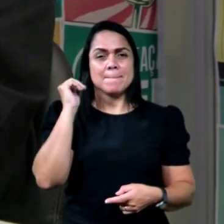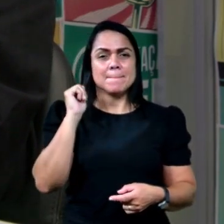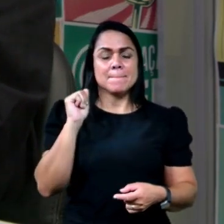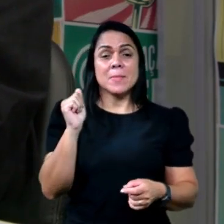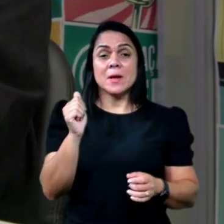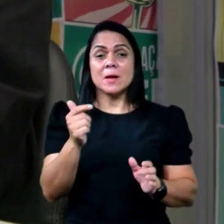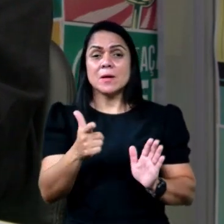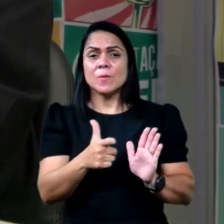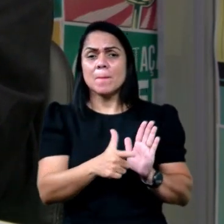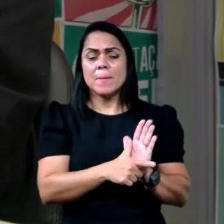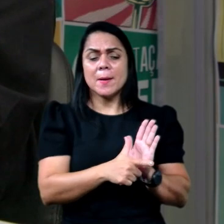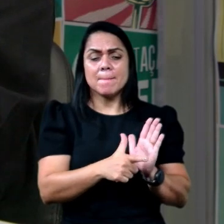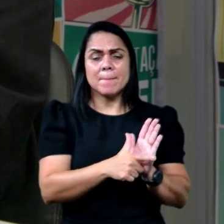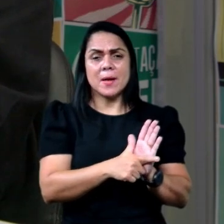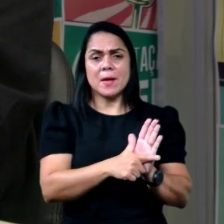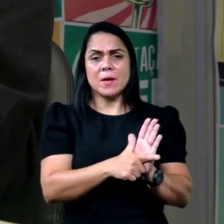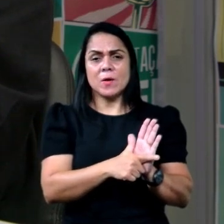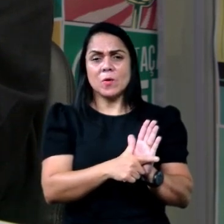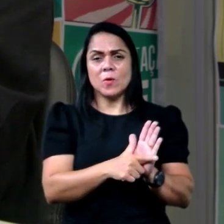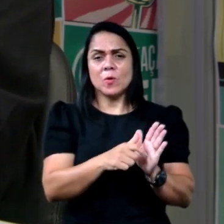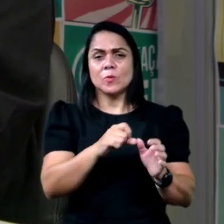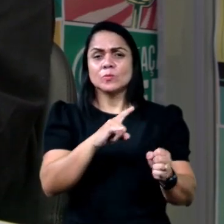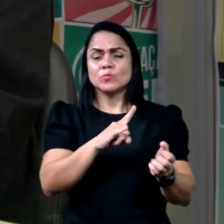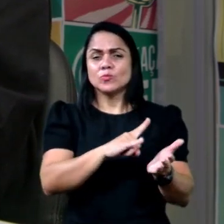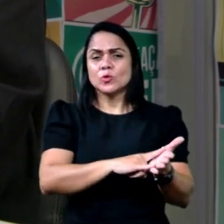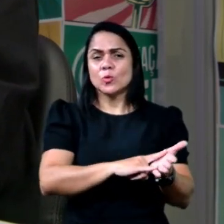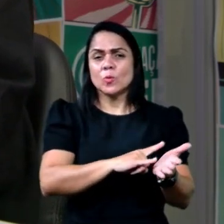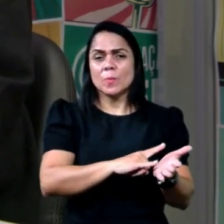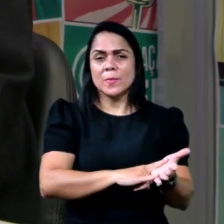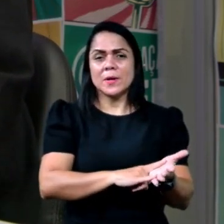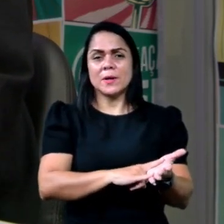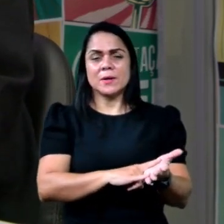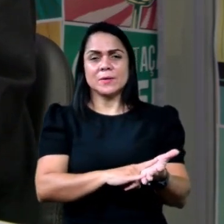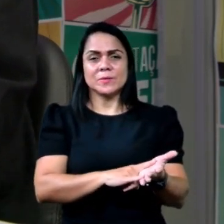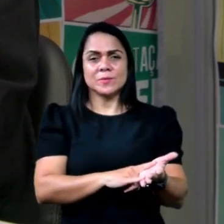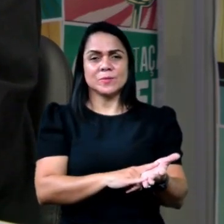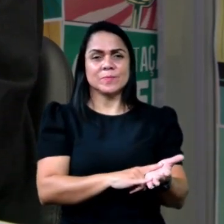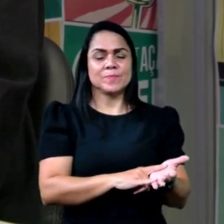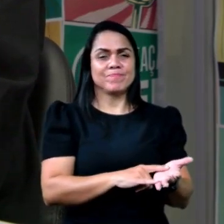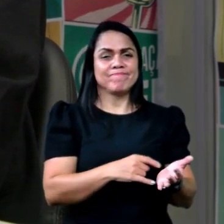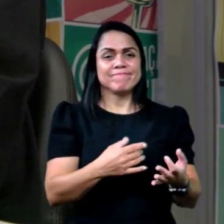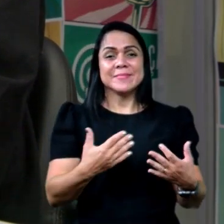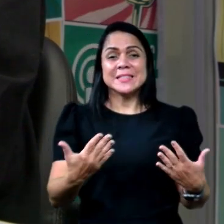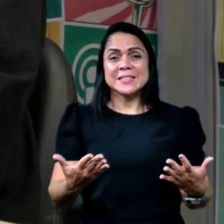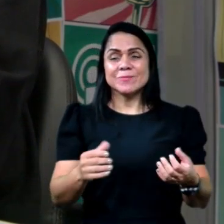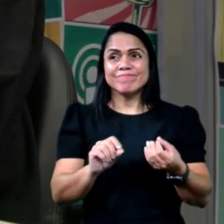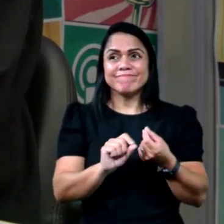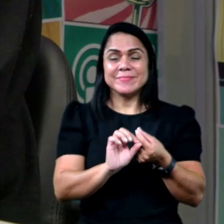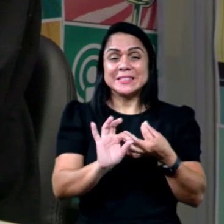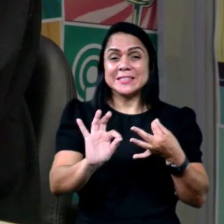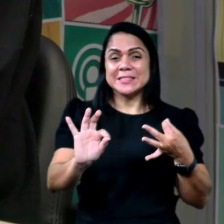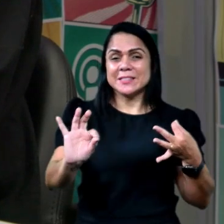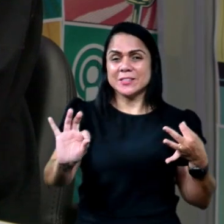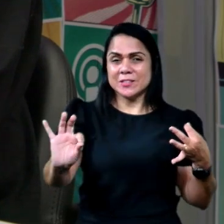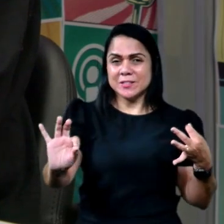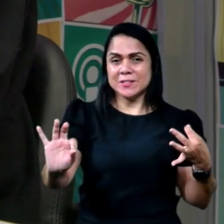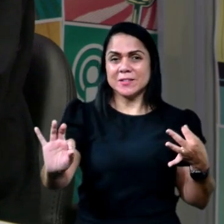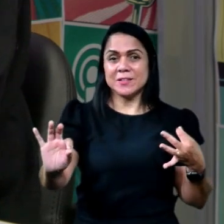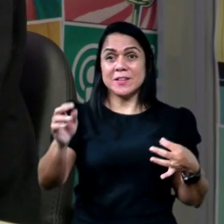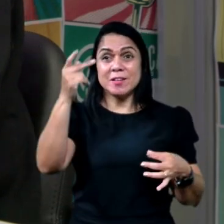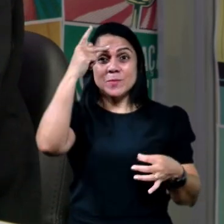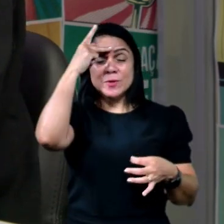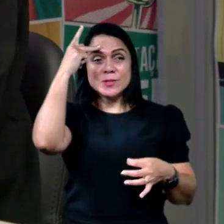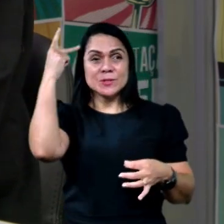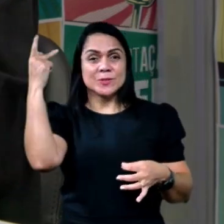um documento, ou ela era um objetivo para 2000 e não sei Teórico. quanto, super teórico, Distante. e as pessoas não